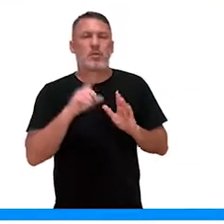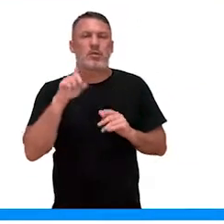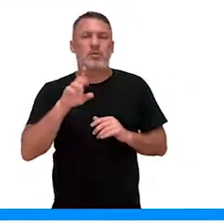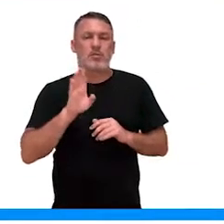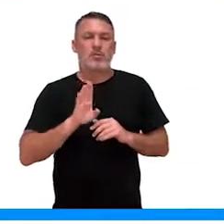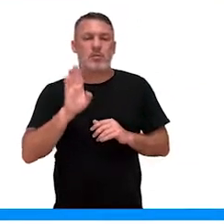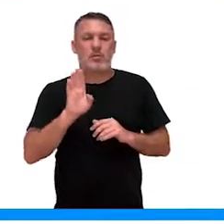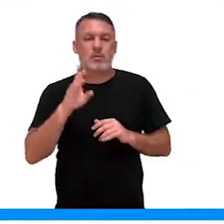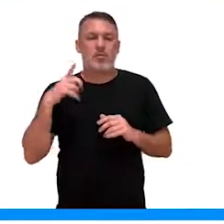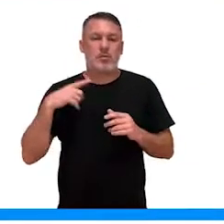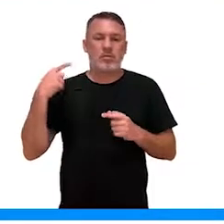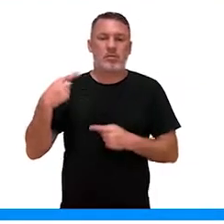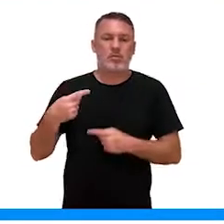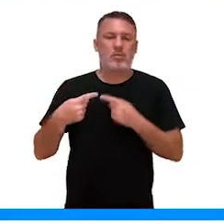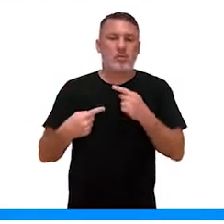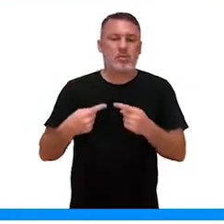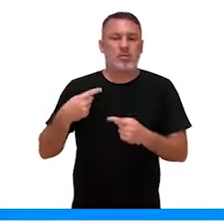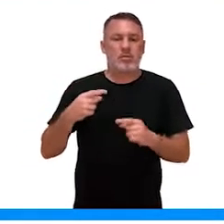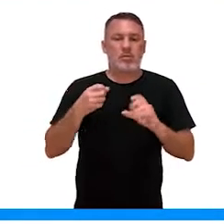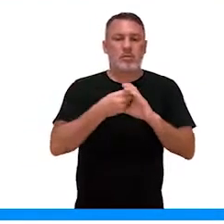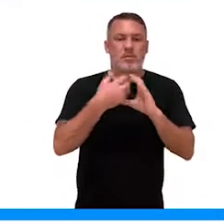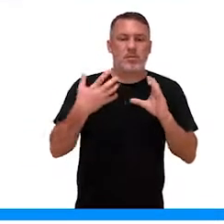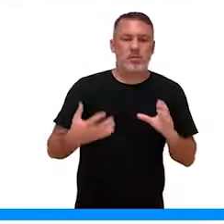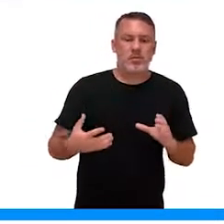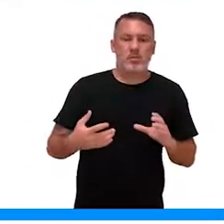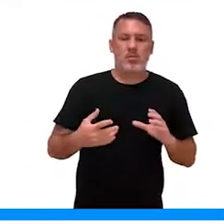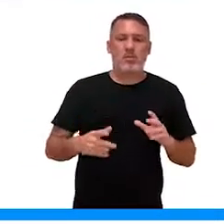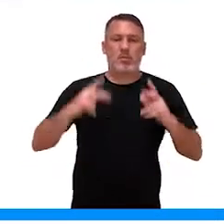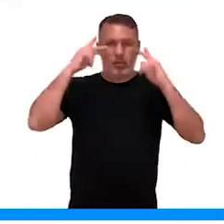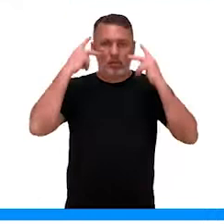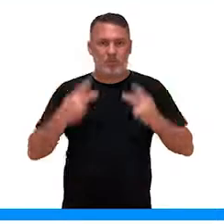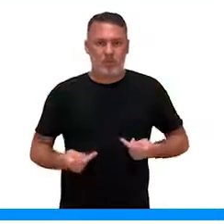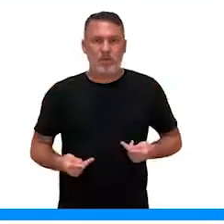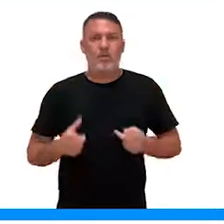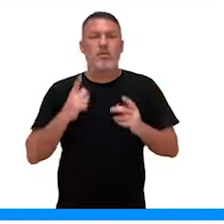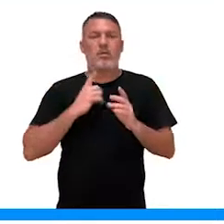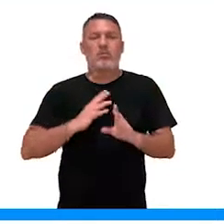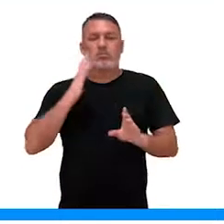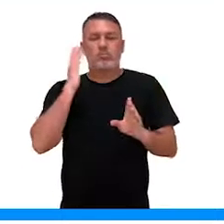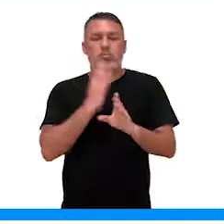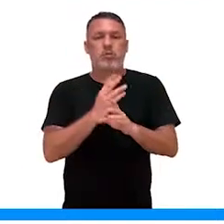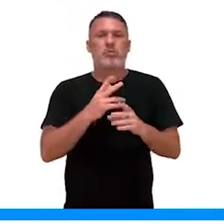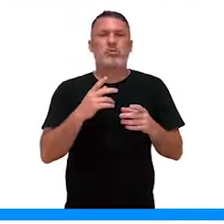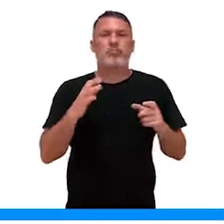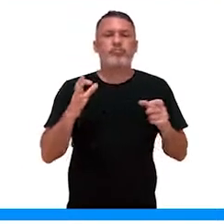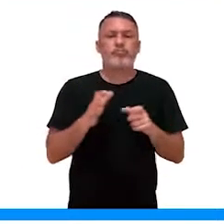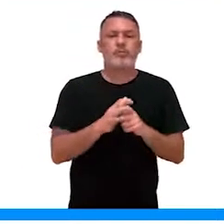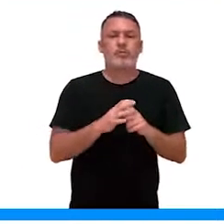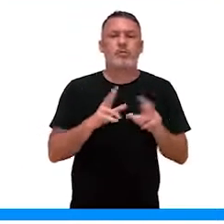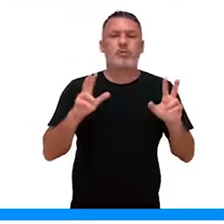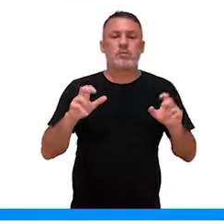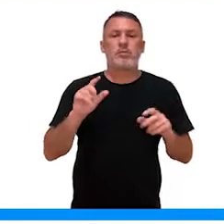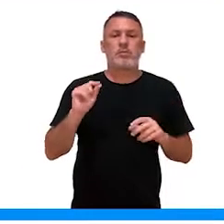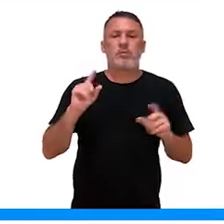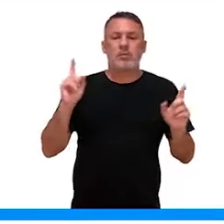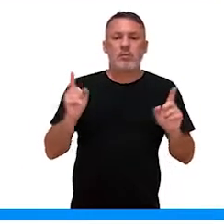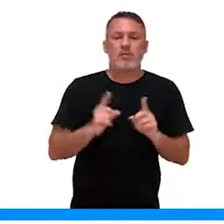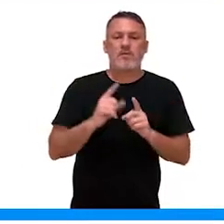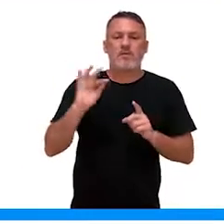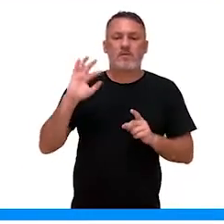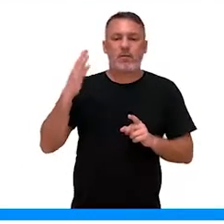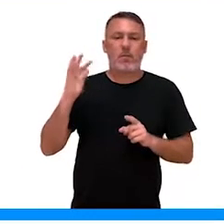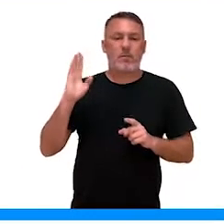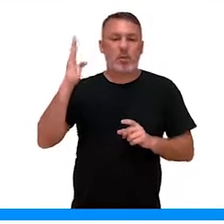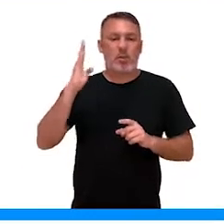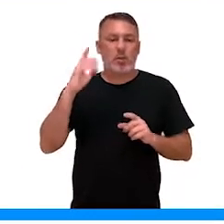e embriogênese humana, foi quebrado com a descoberta do microquimerismo fetal. É um nome dado